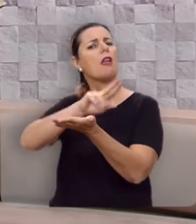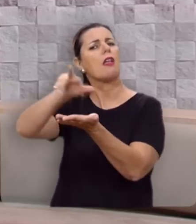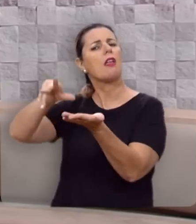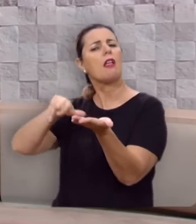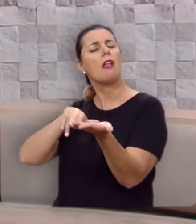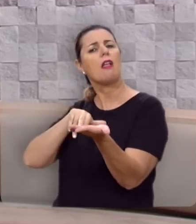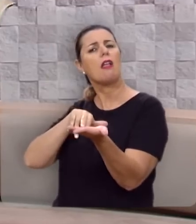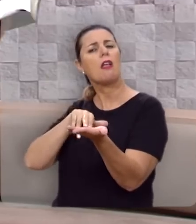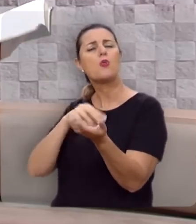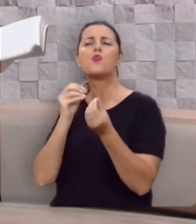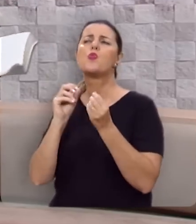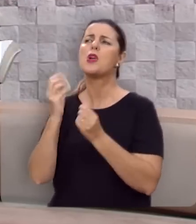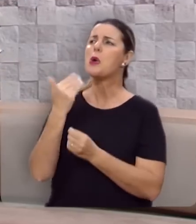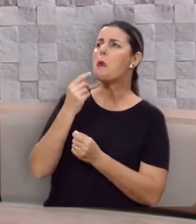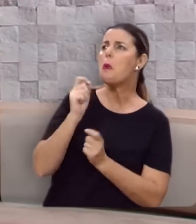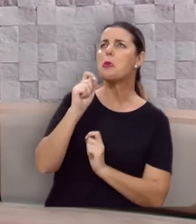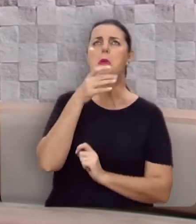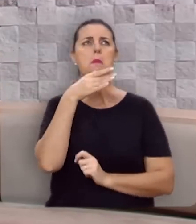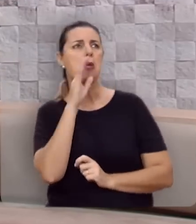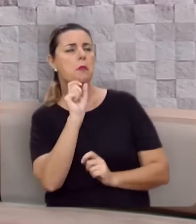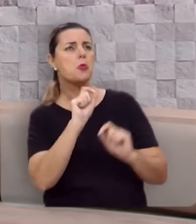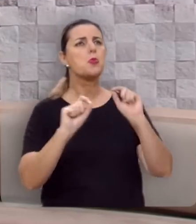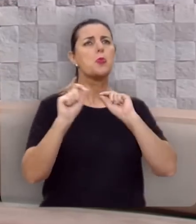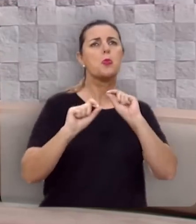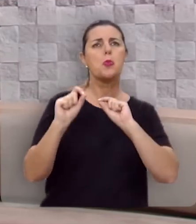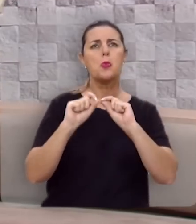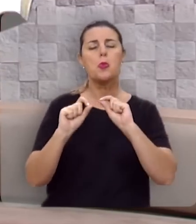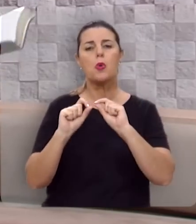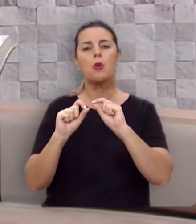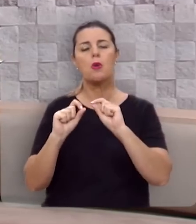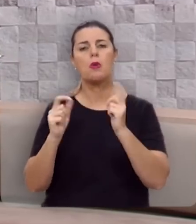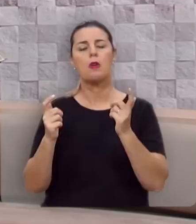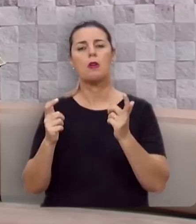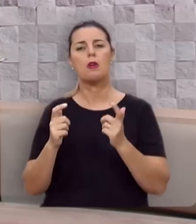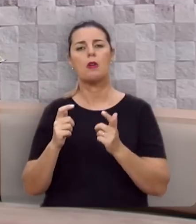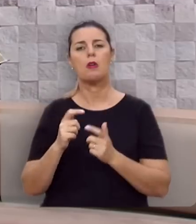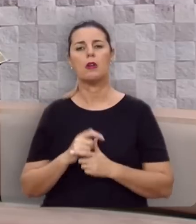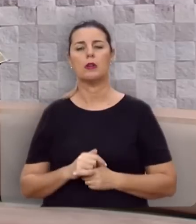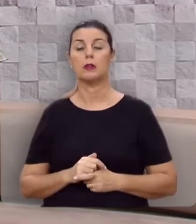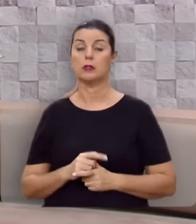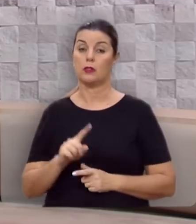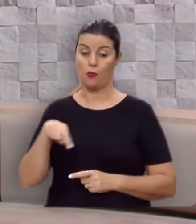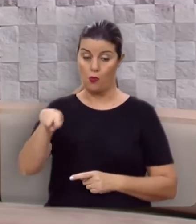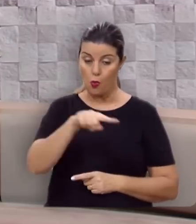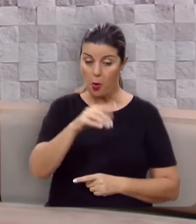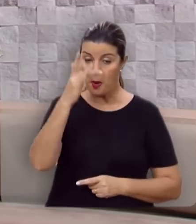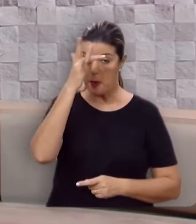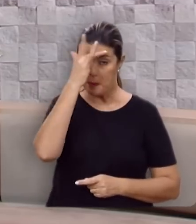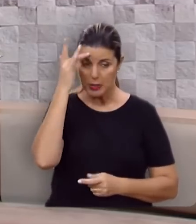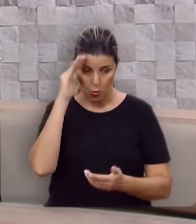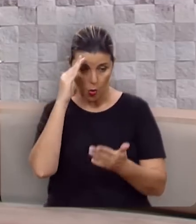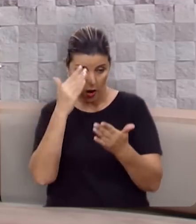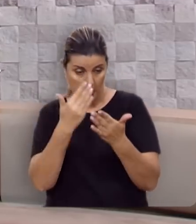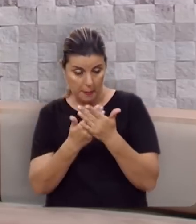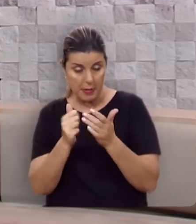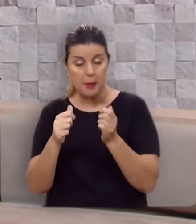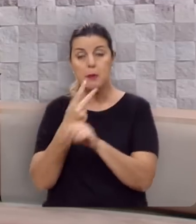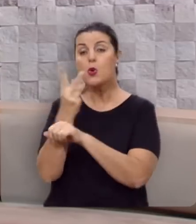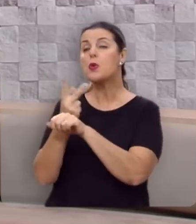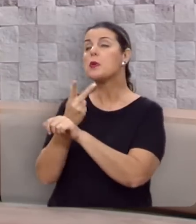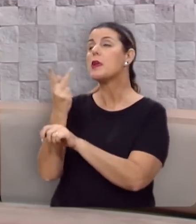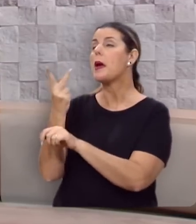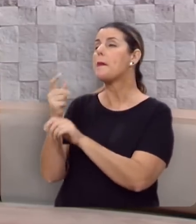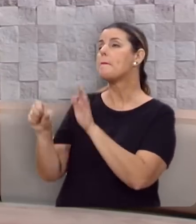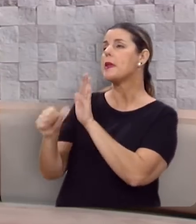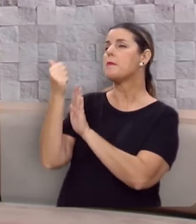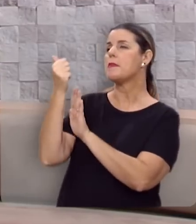todas essas coisas, que comeremos, que beberemos, com que nos vestiremos. Vós deveis buscar em primeiro lugar o